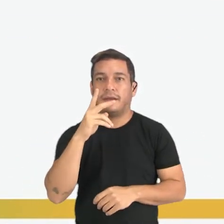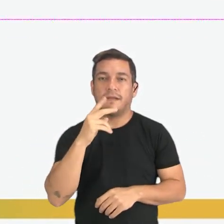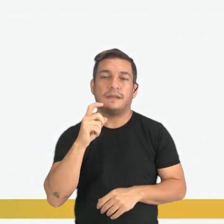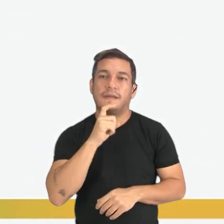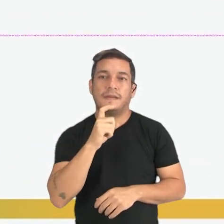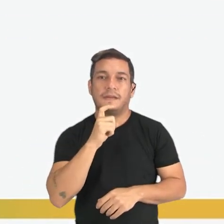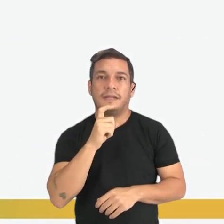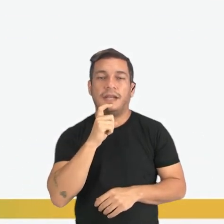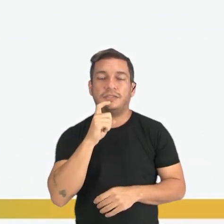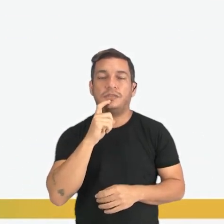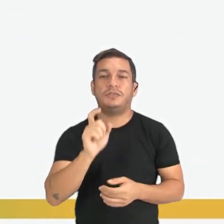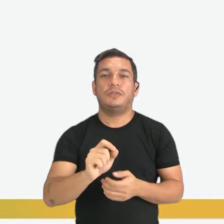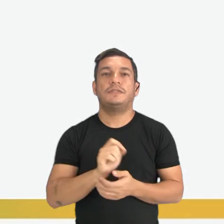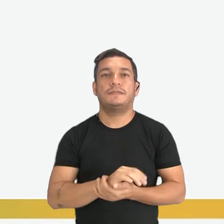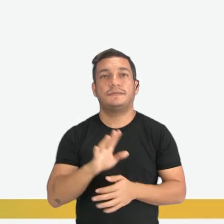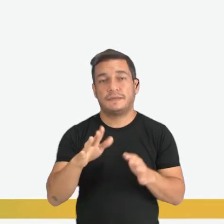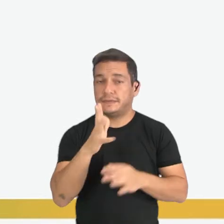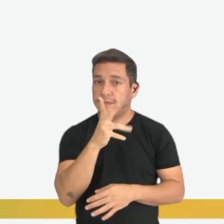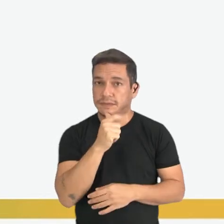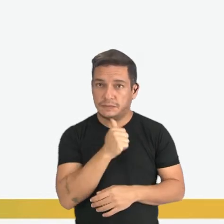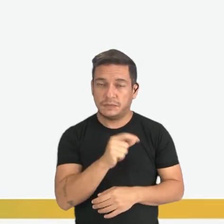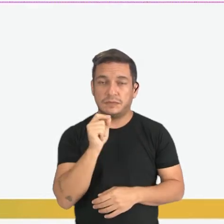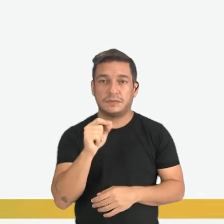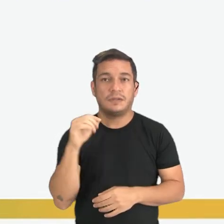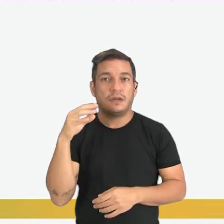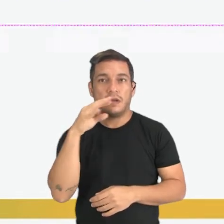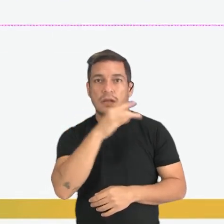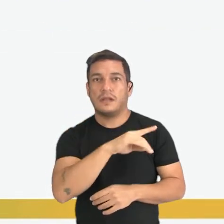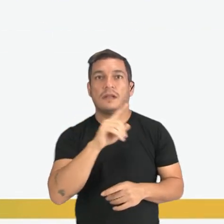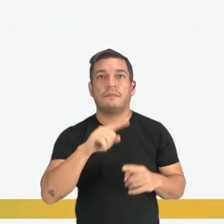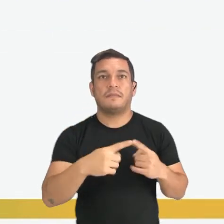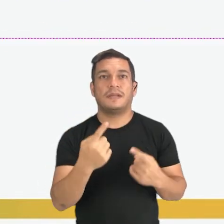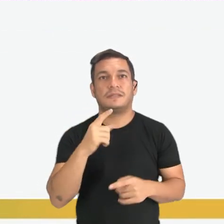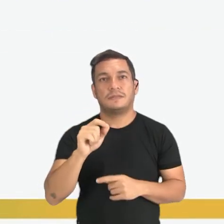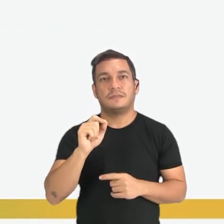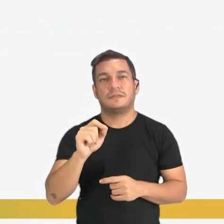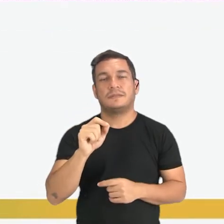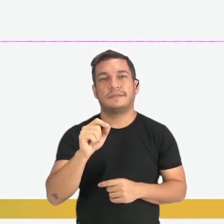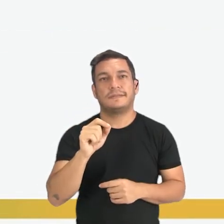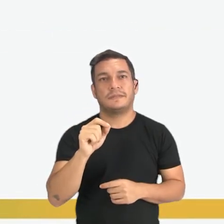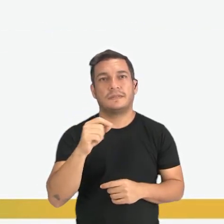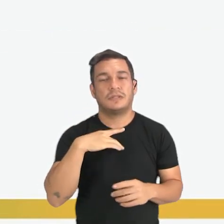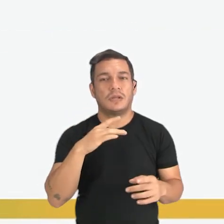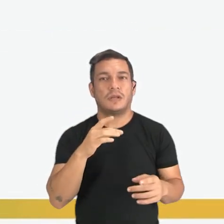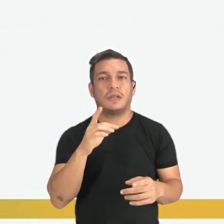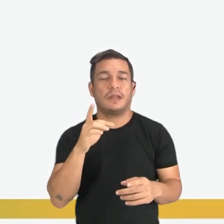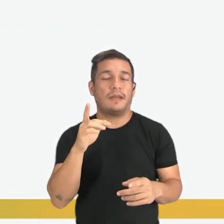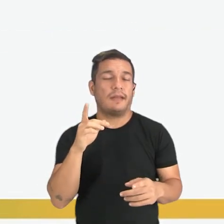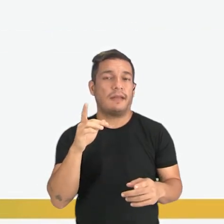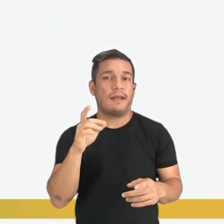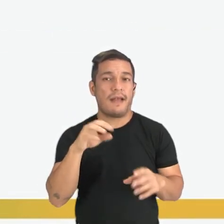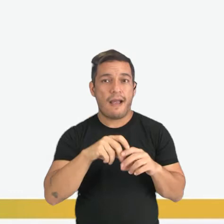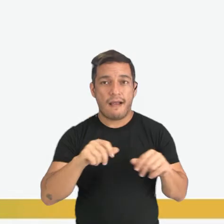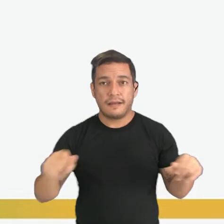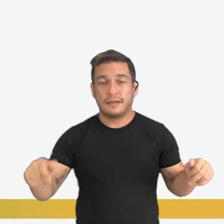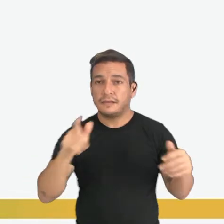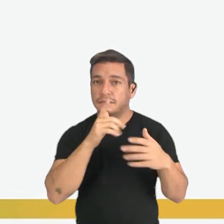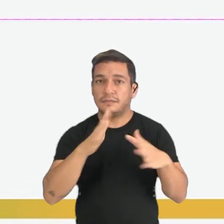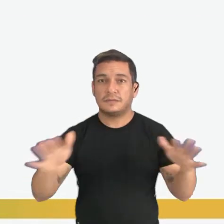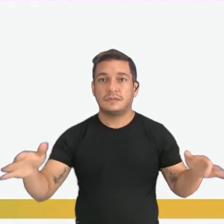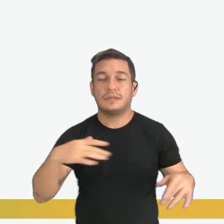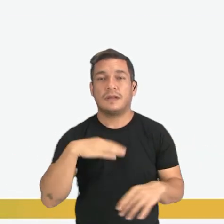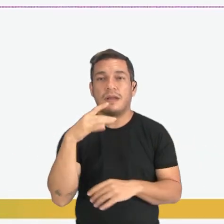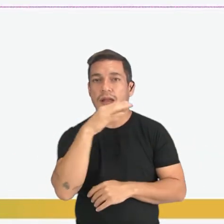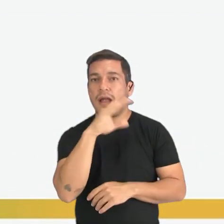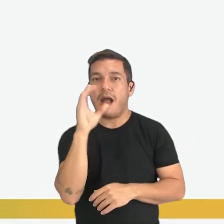mar demora a aquecer, mas também demora a esfriar. Em contrapartida, a areia da praia aquece rápido, mas